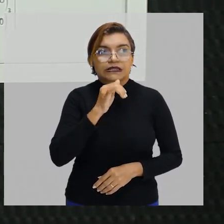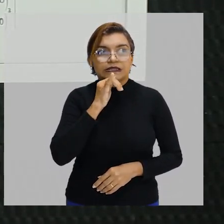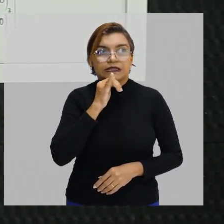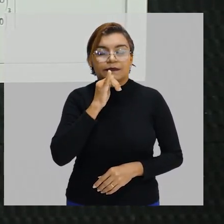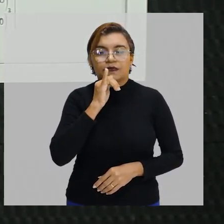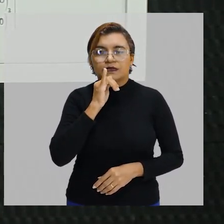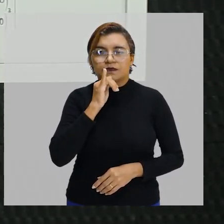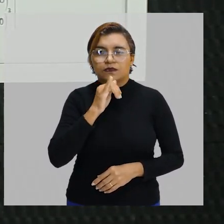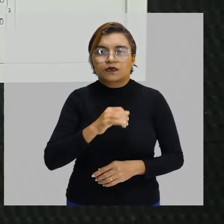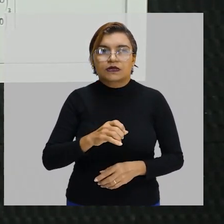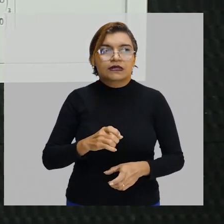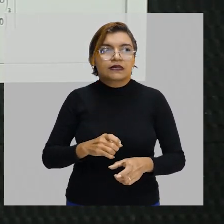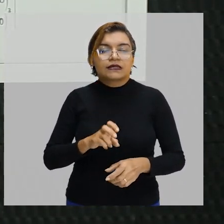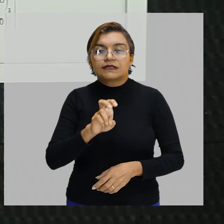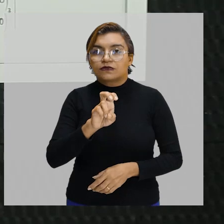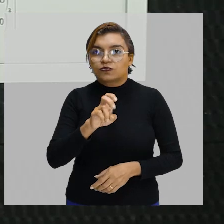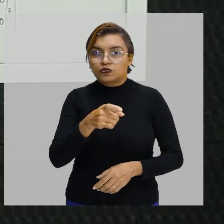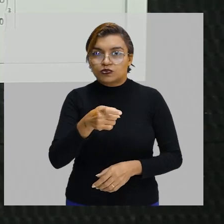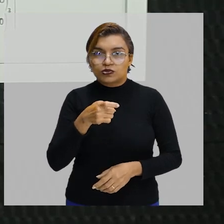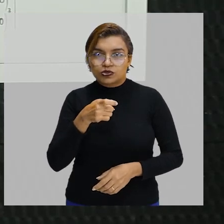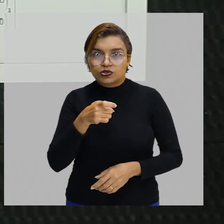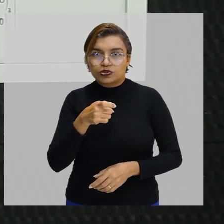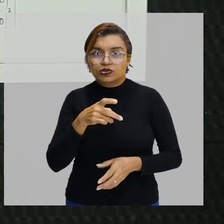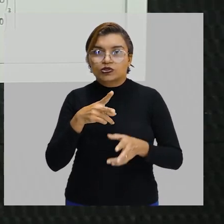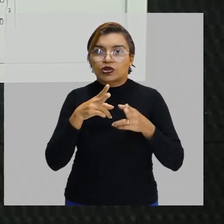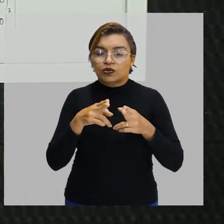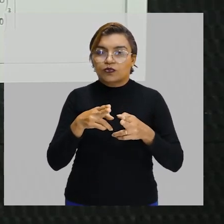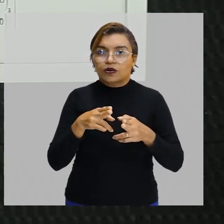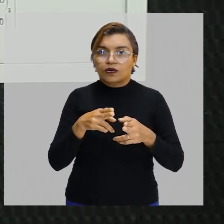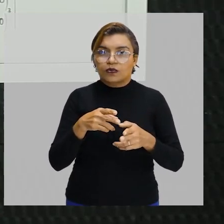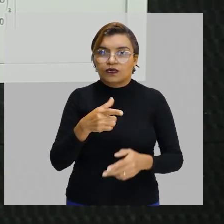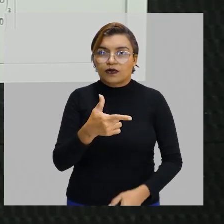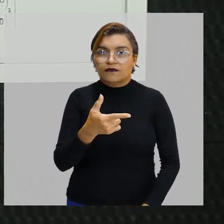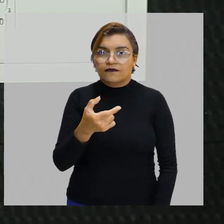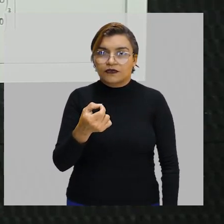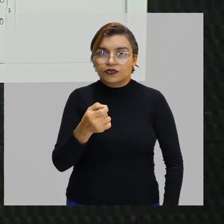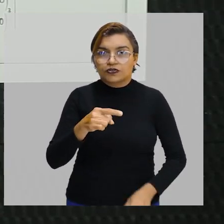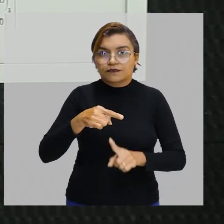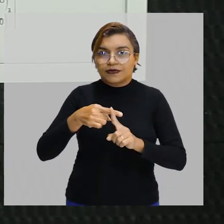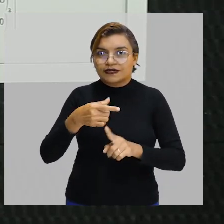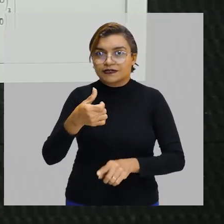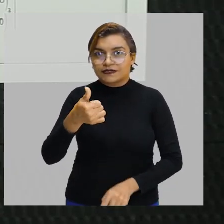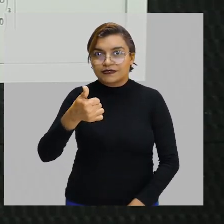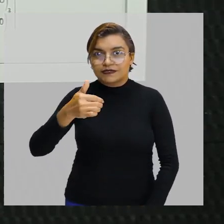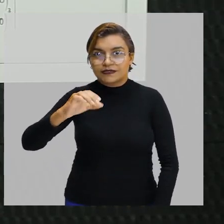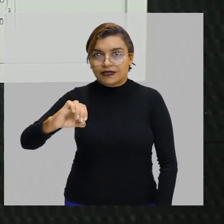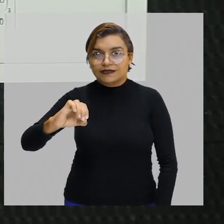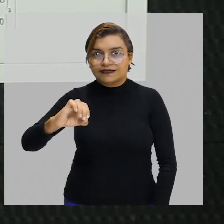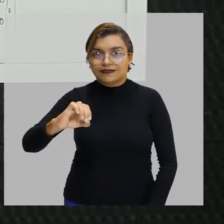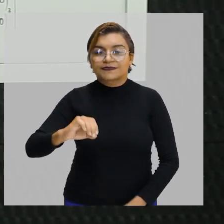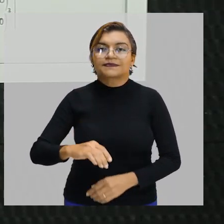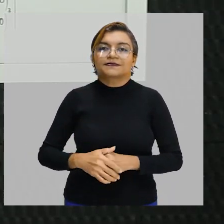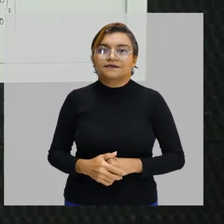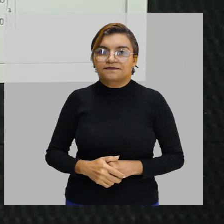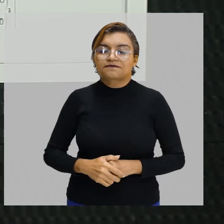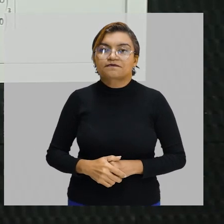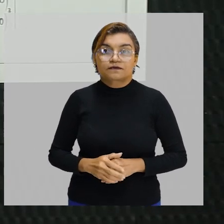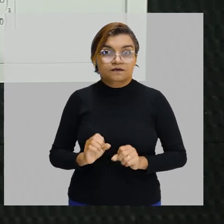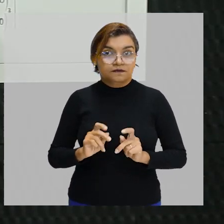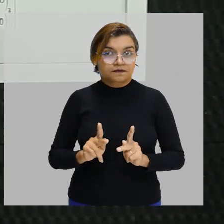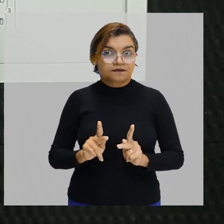5x é igual a 20 mais 10. É